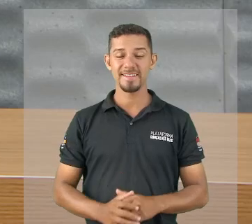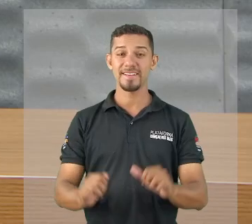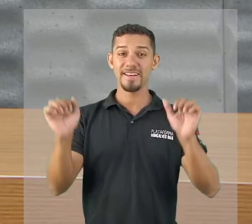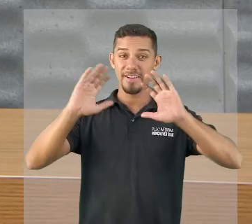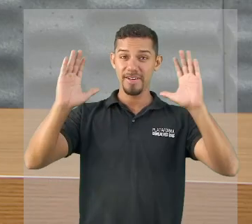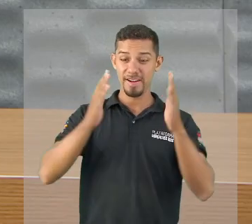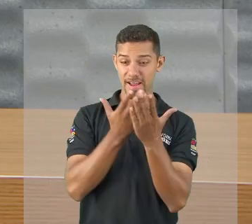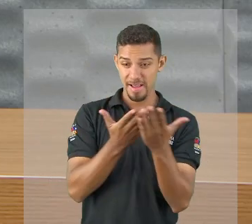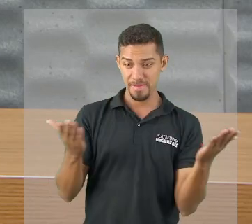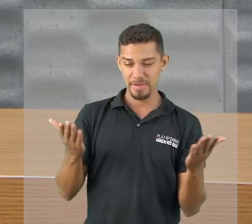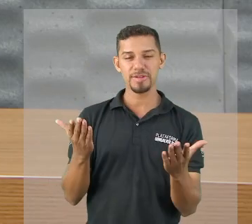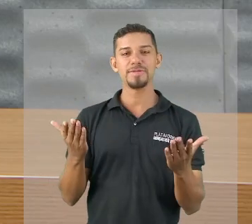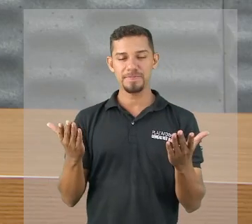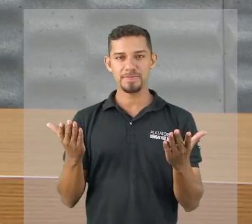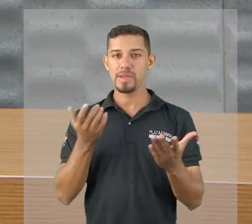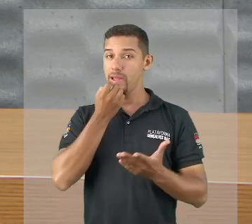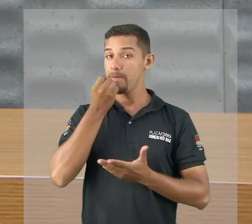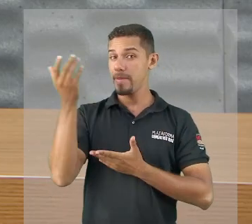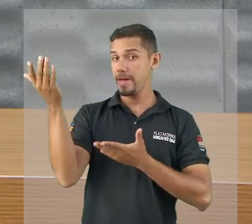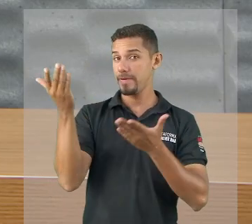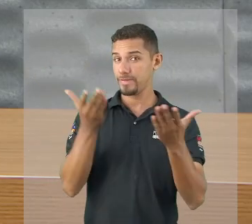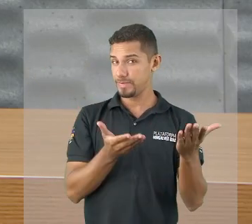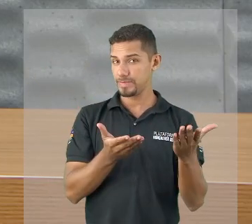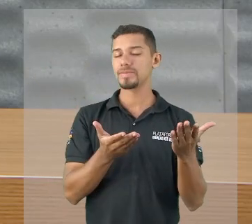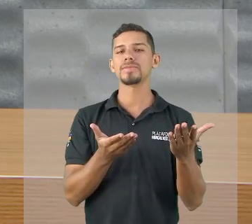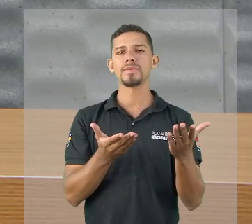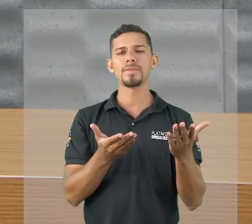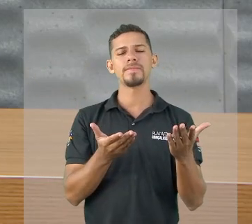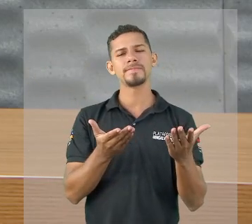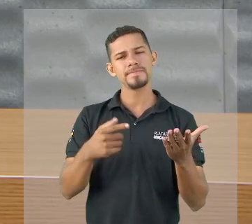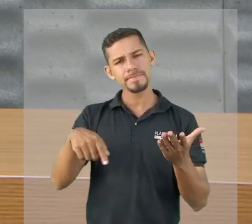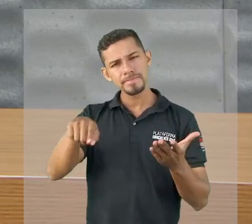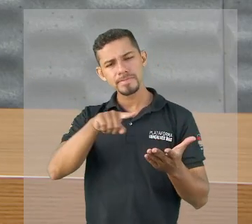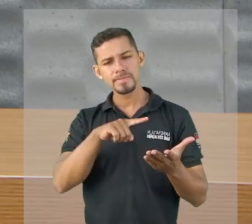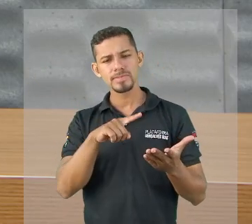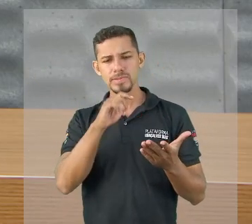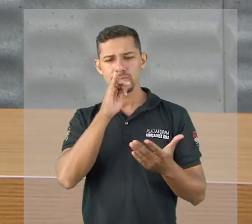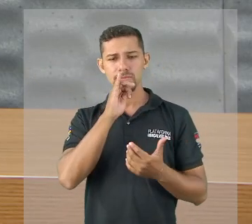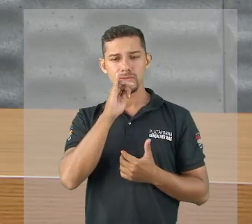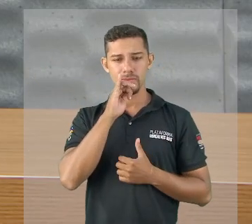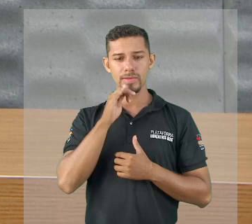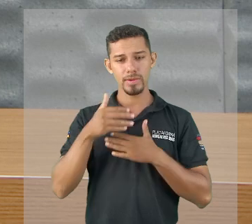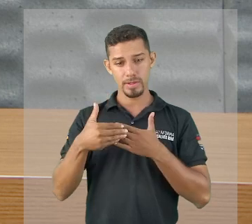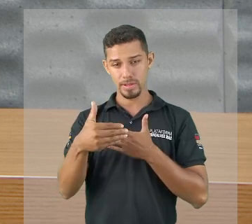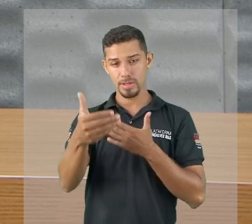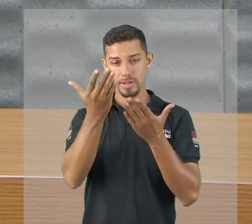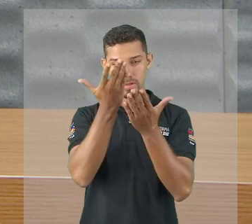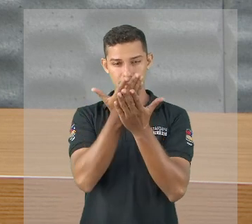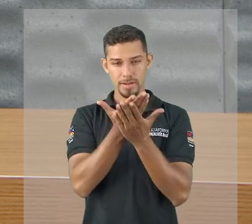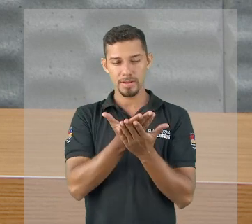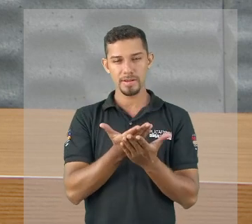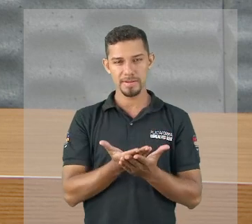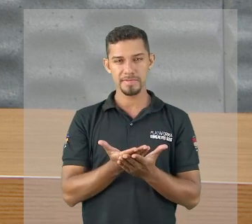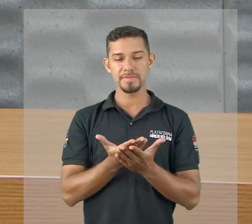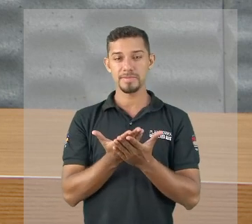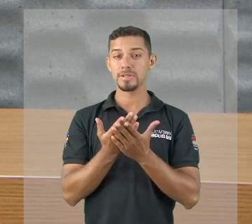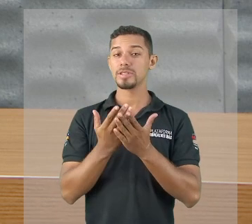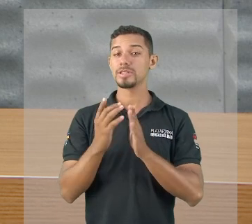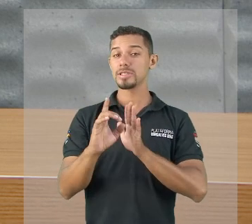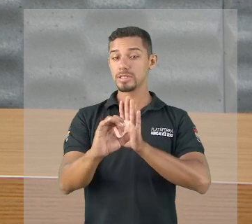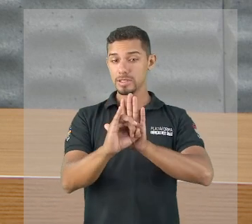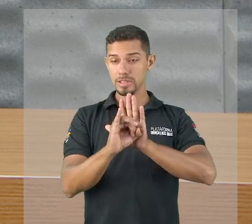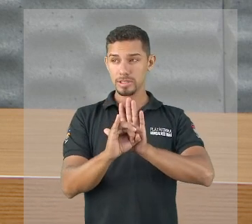Olá, pessoal de casa, seja muito bem-vindo, muito bem-vinda. Vamos dar seguimento às nossas aulas de identidade e